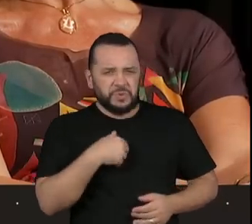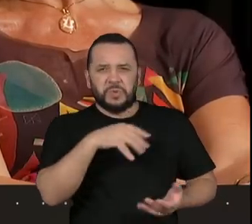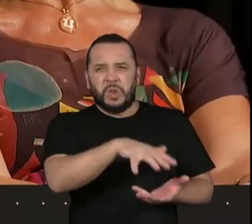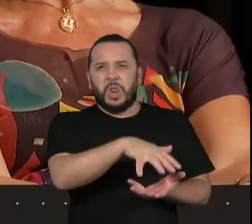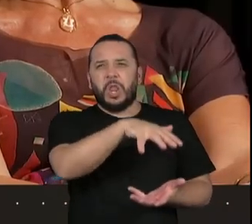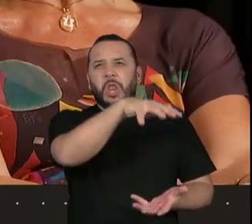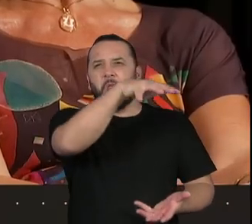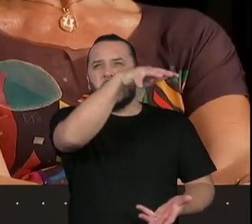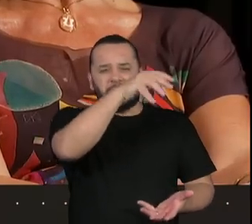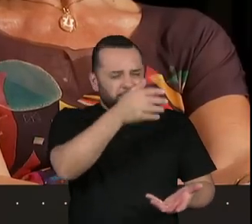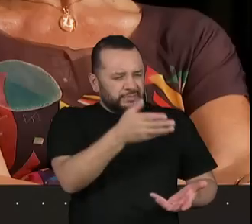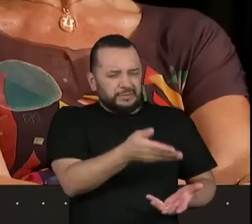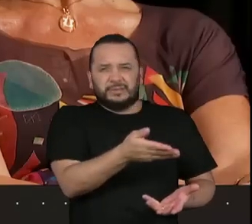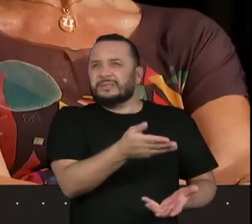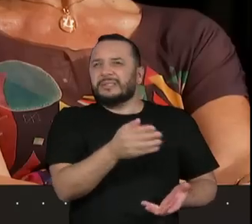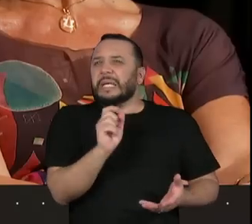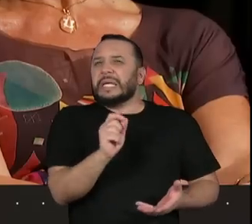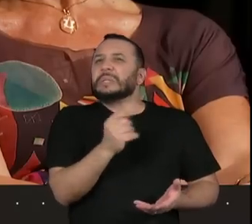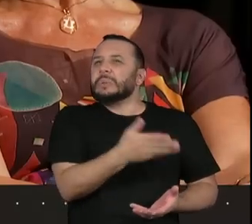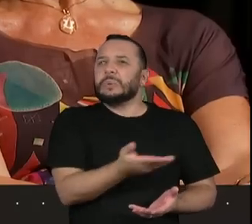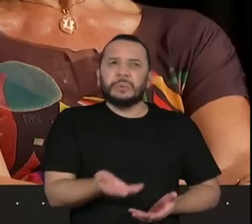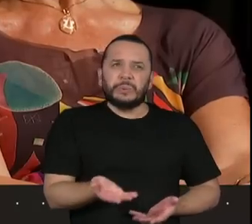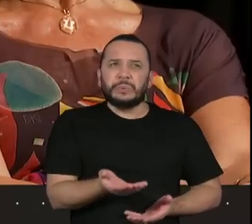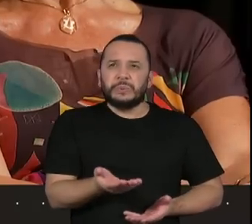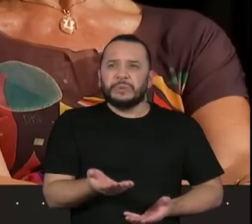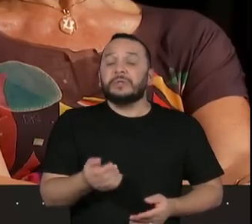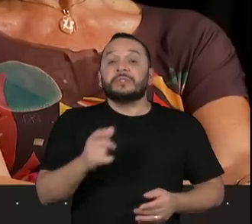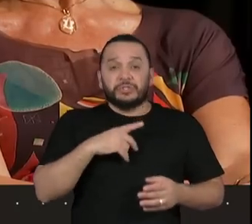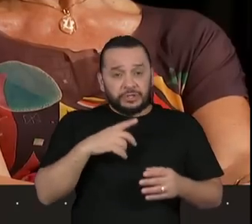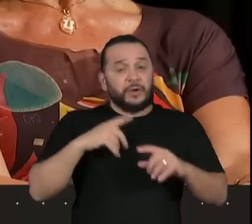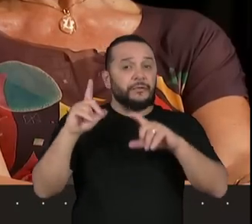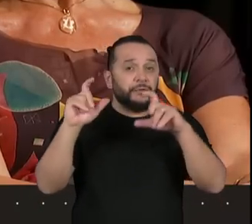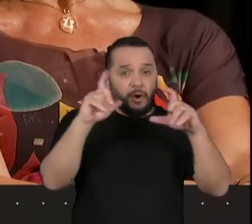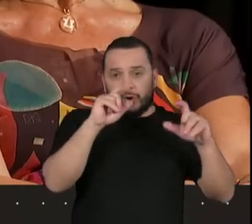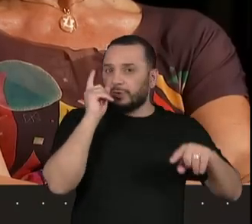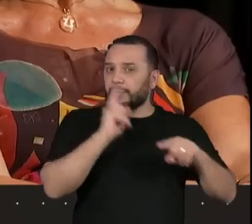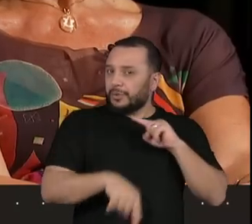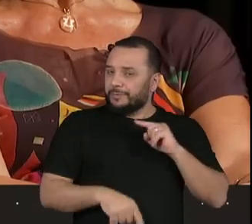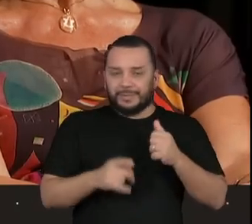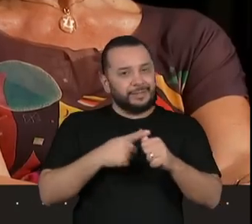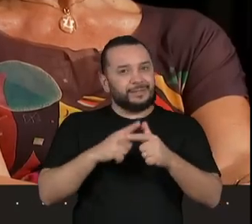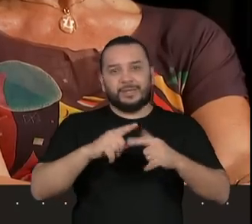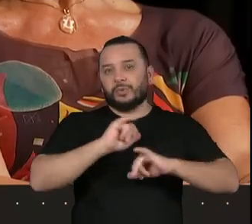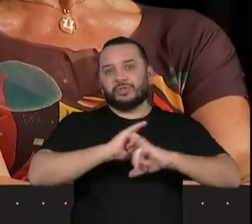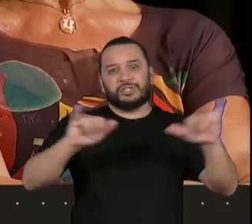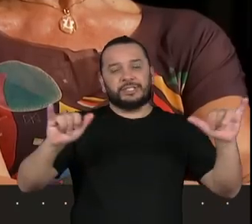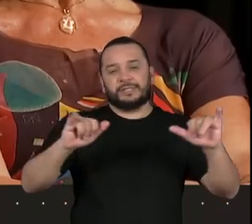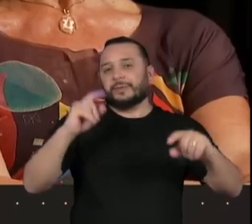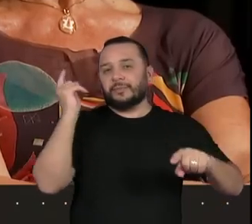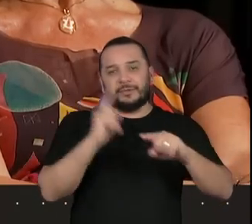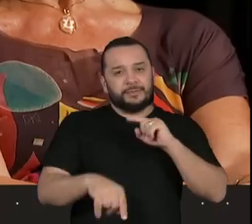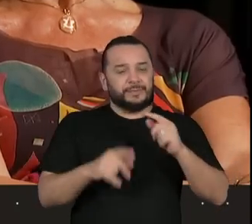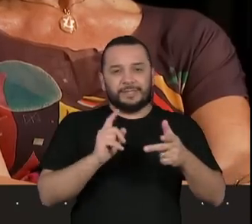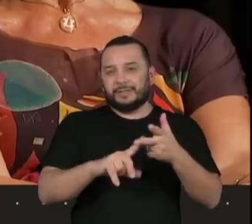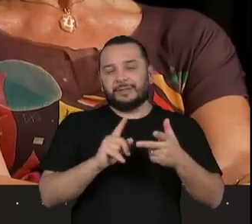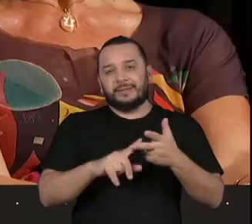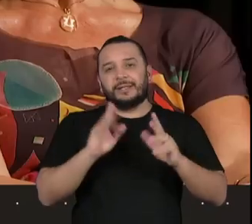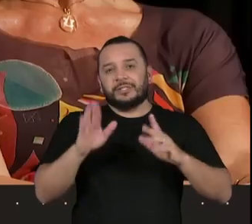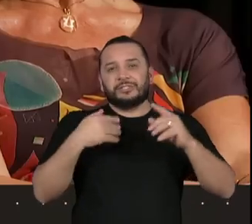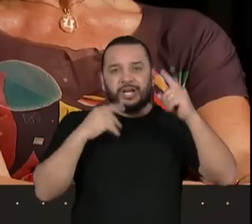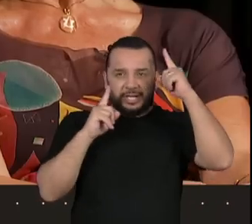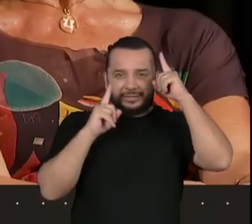de notícias e jornais, e fotografias proibidas, e caricaturas, e desenhos,